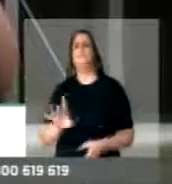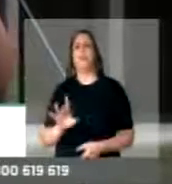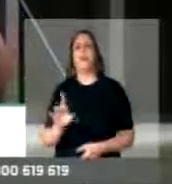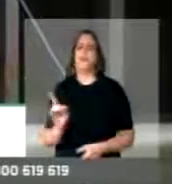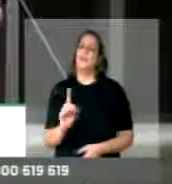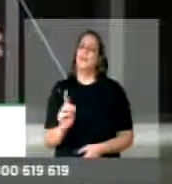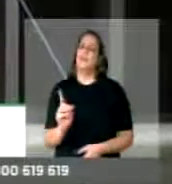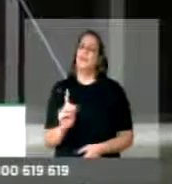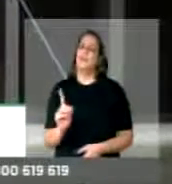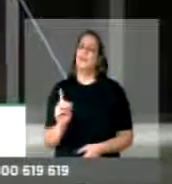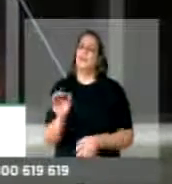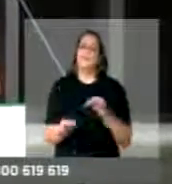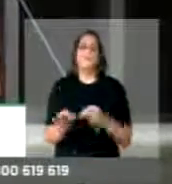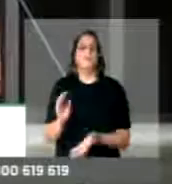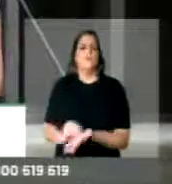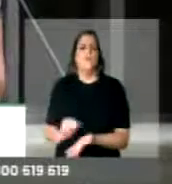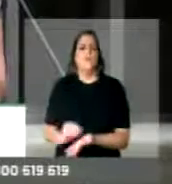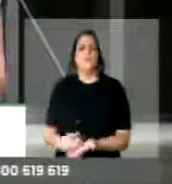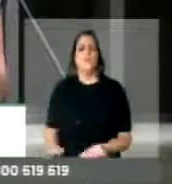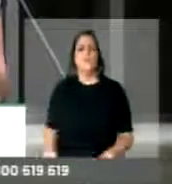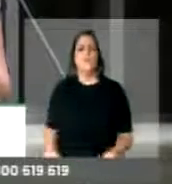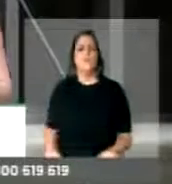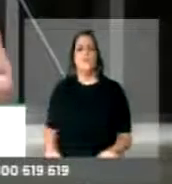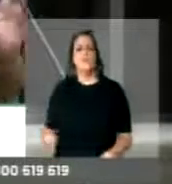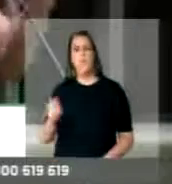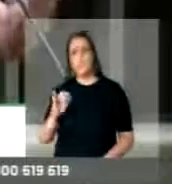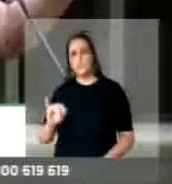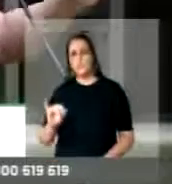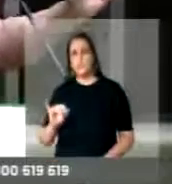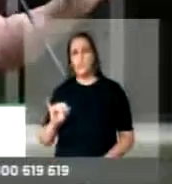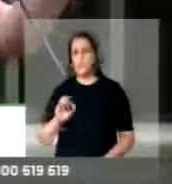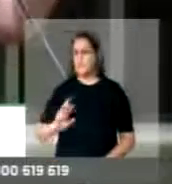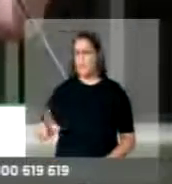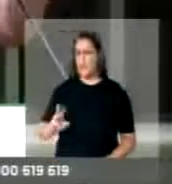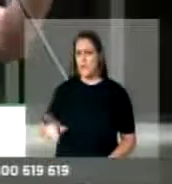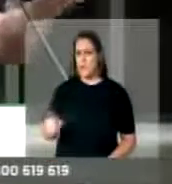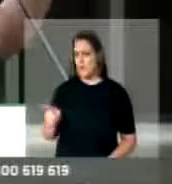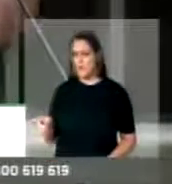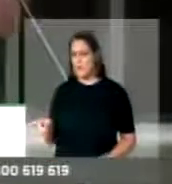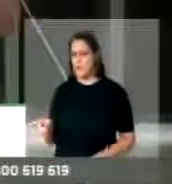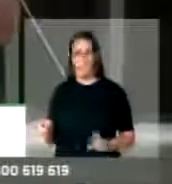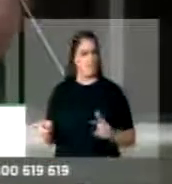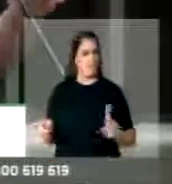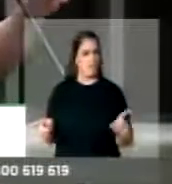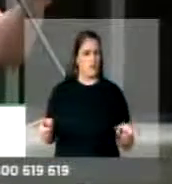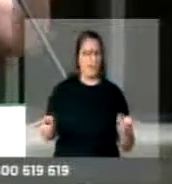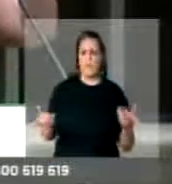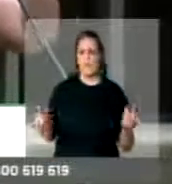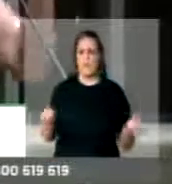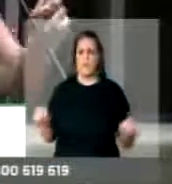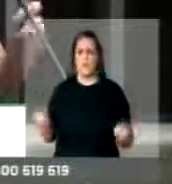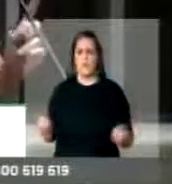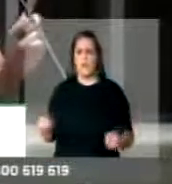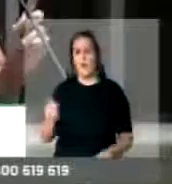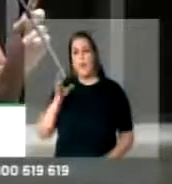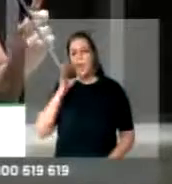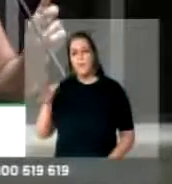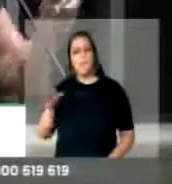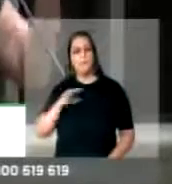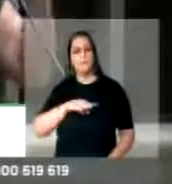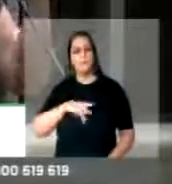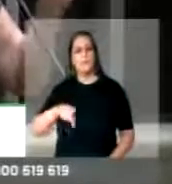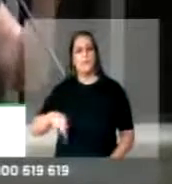e injusta, de dizer que aqueles que estão pontuando que é preciso que o Ministério Público e o Poder